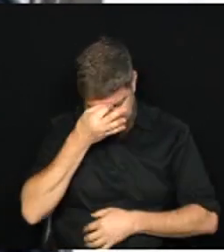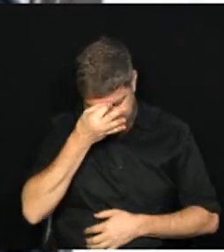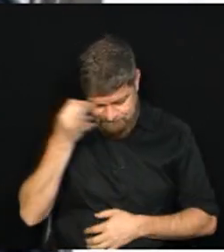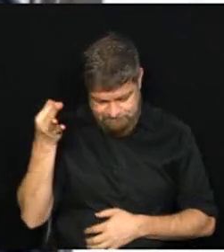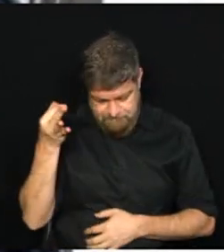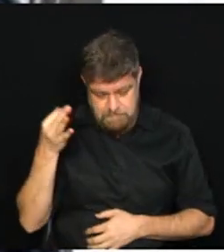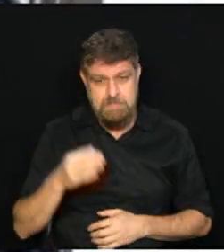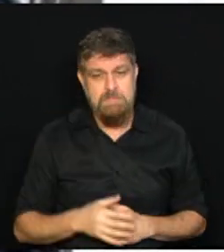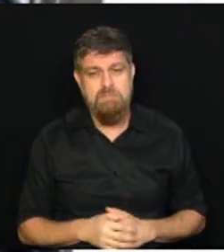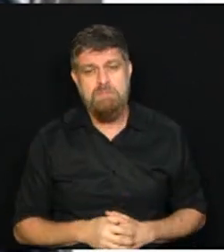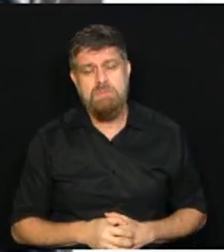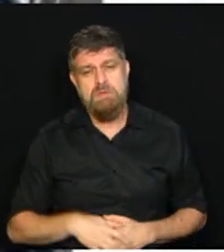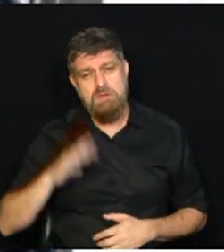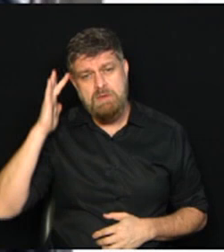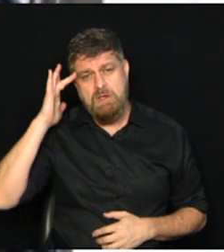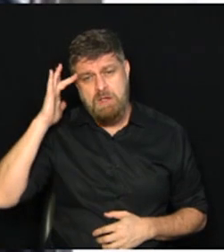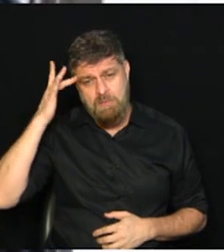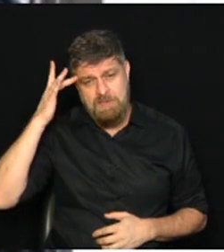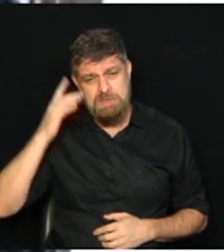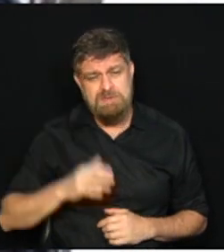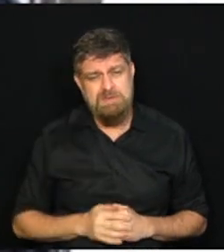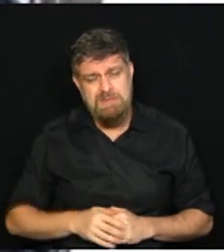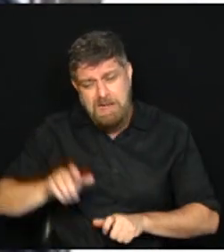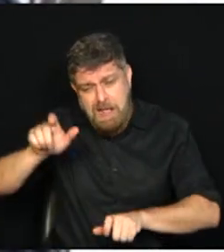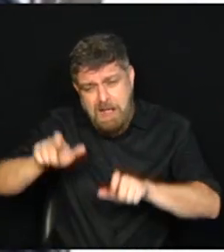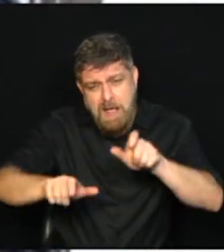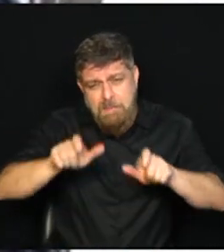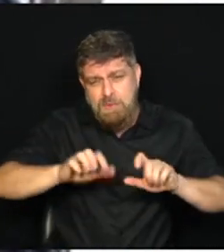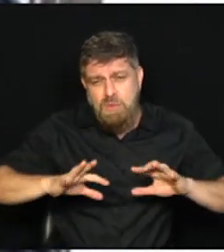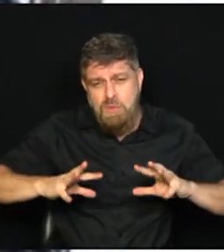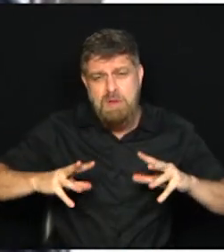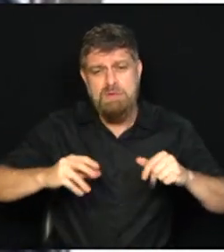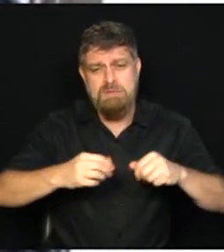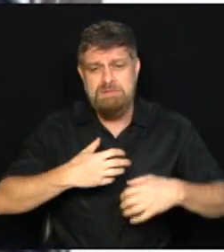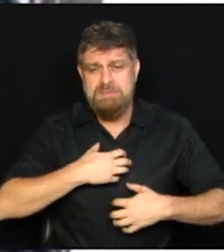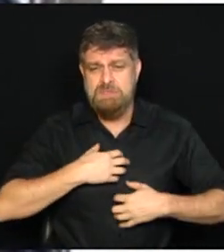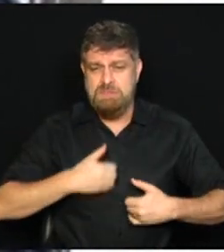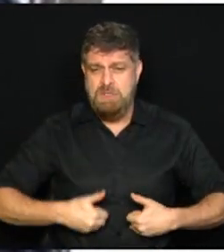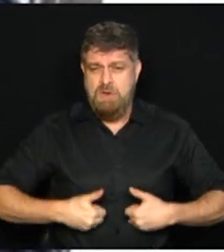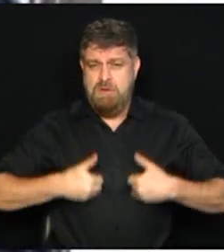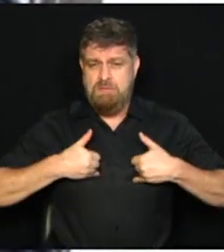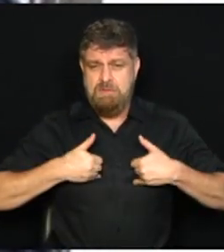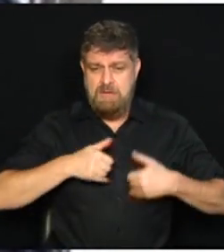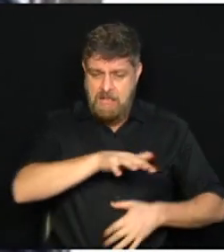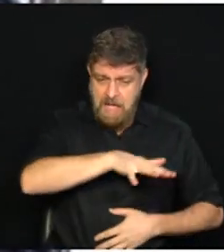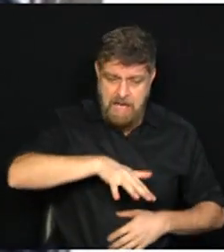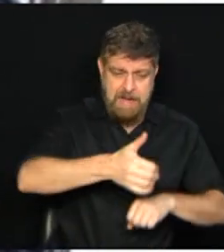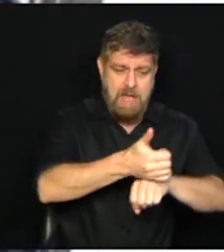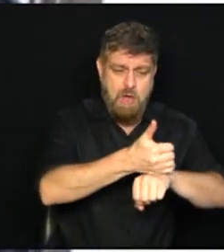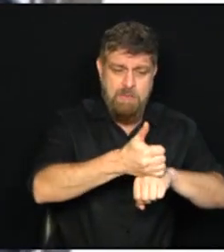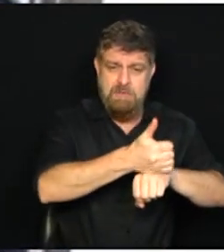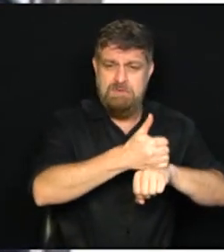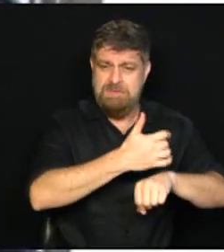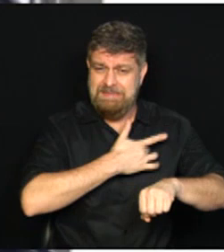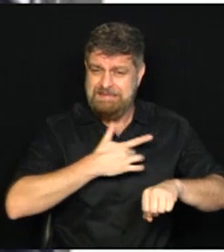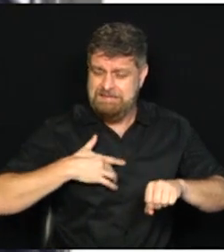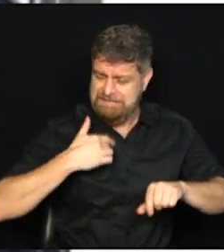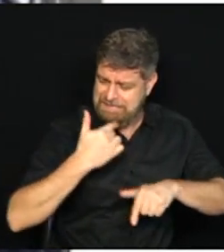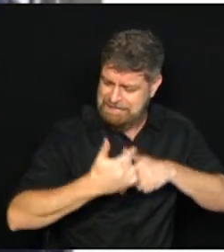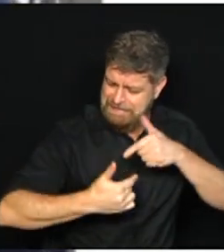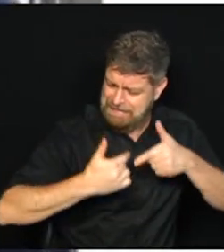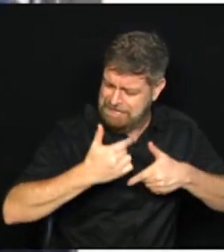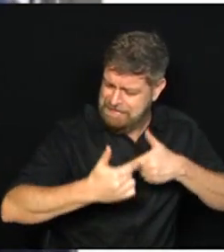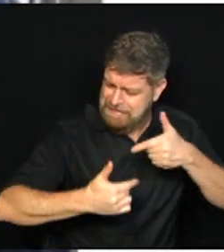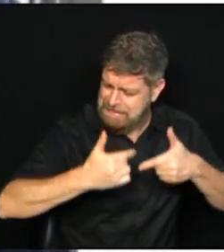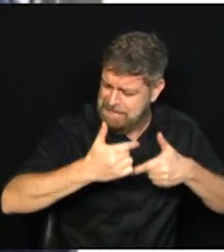que deve estar todo mundo muito orgulhoso dos trabalhadores da área da saúde, não só da saúde,